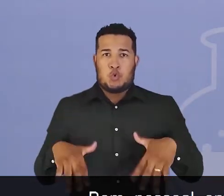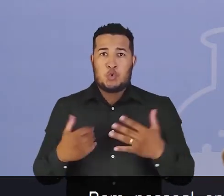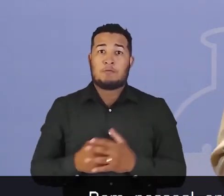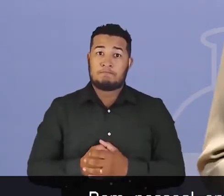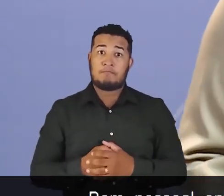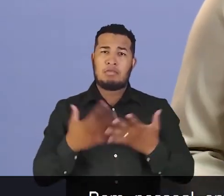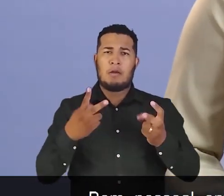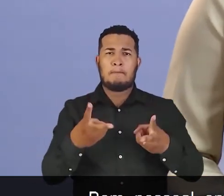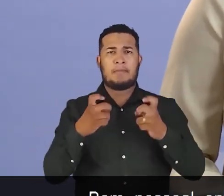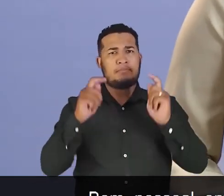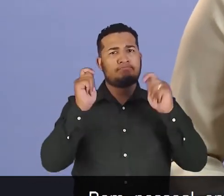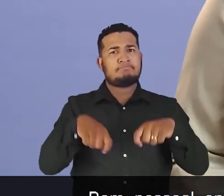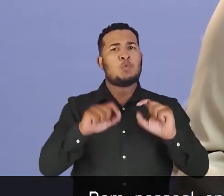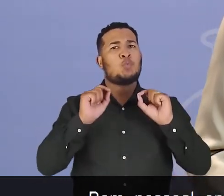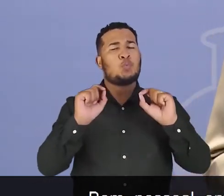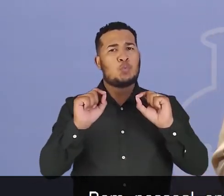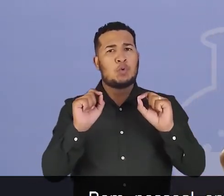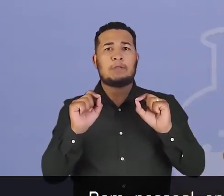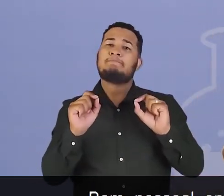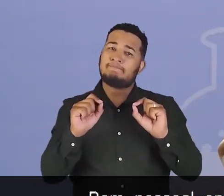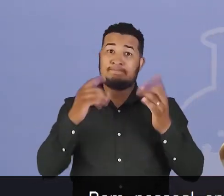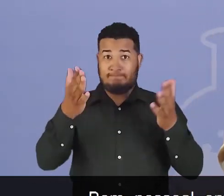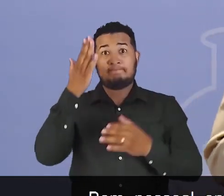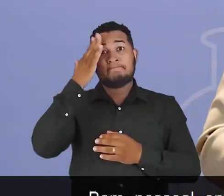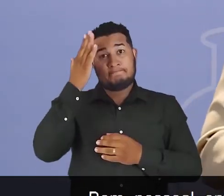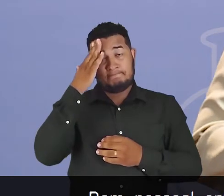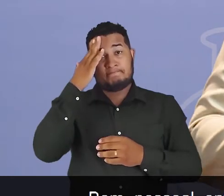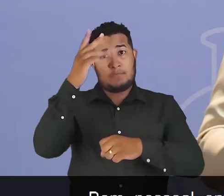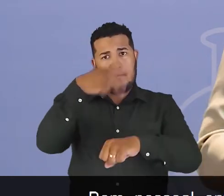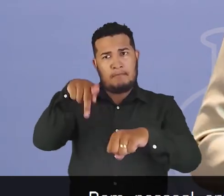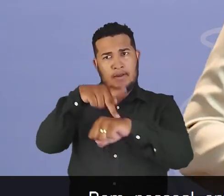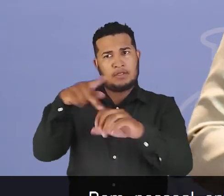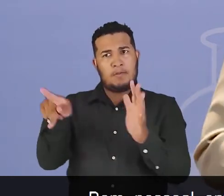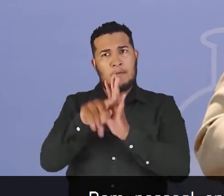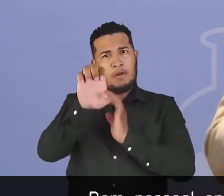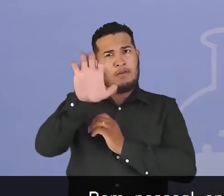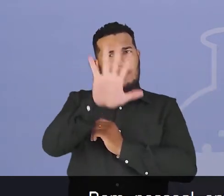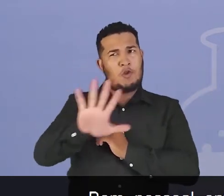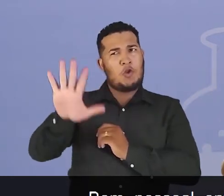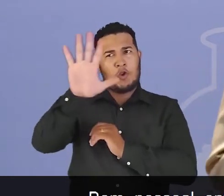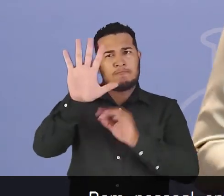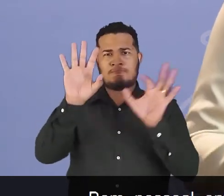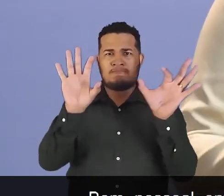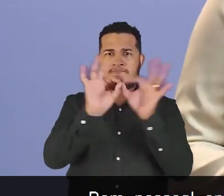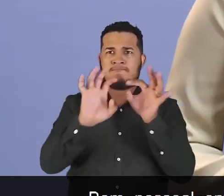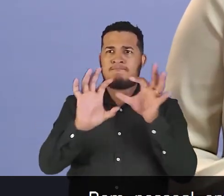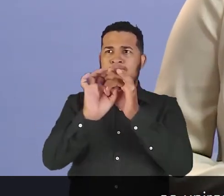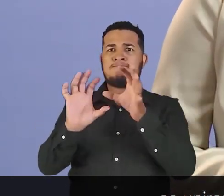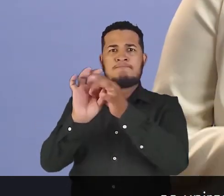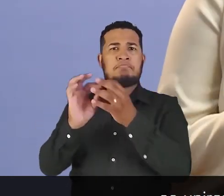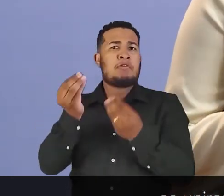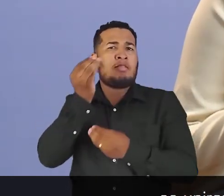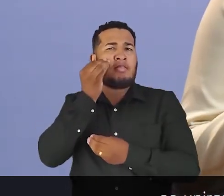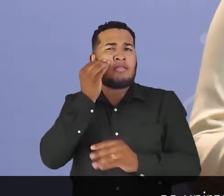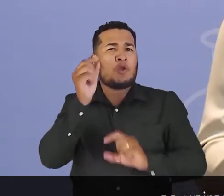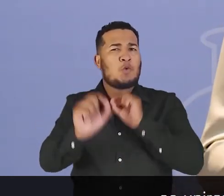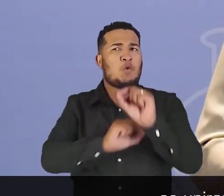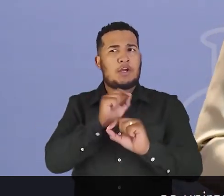pessoal, então a gente pode observar aí que, claro, os países da União Europeia se uniram